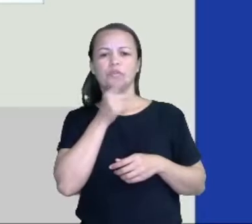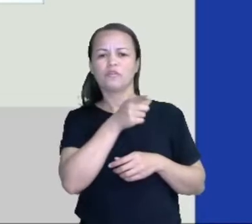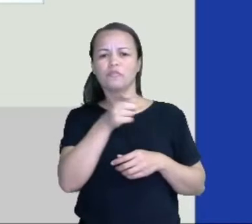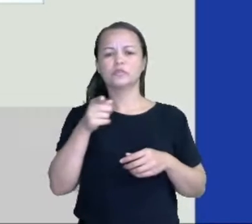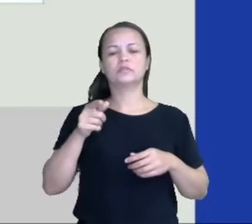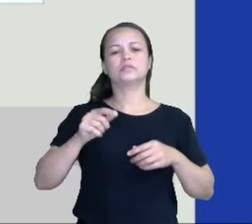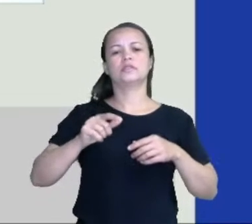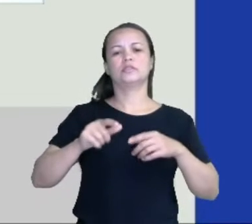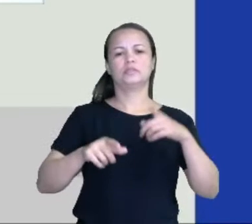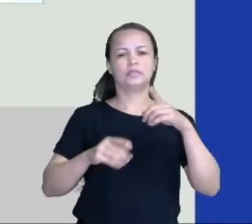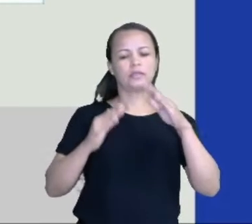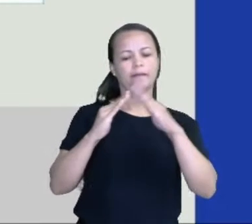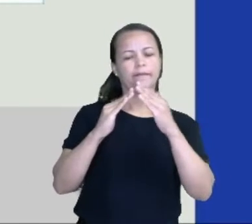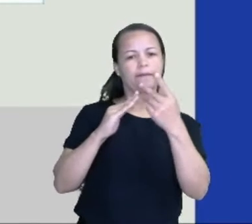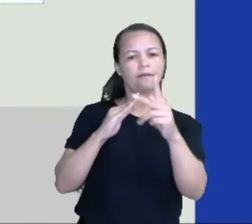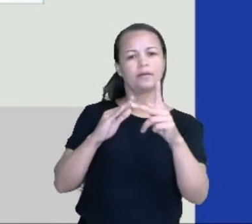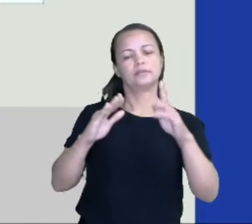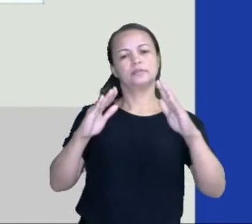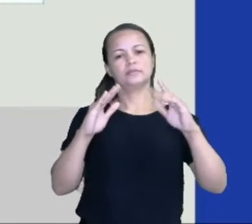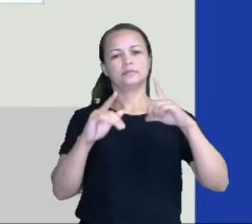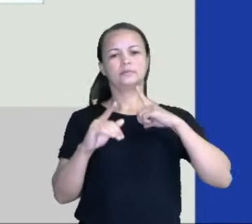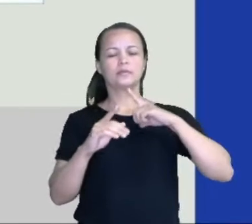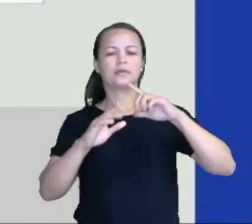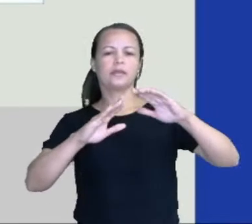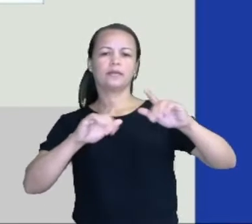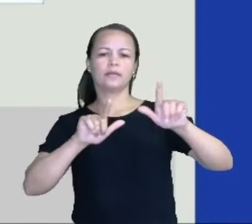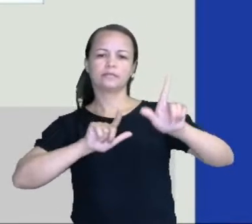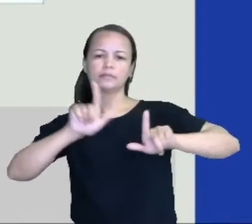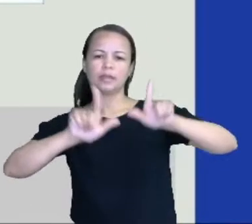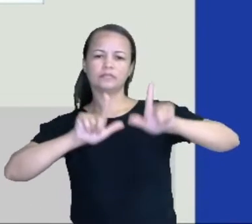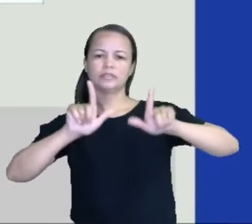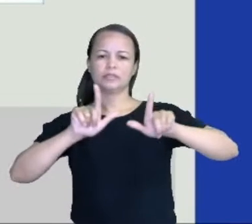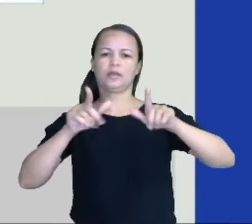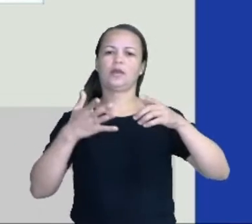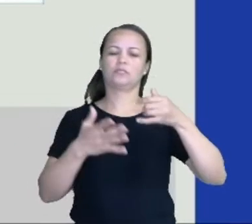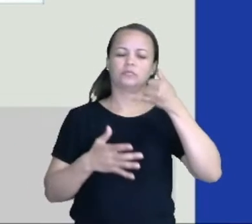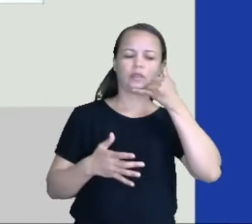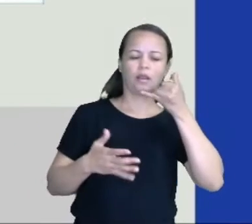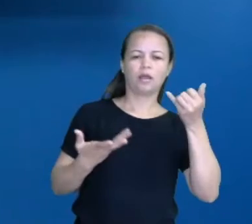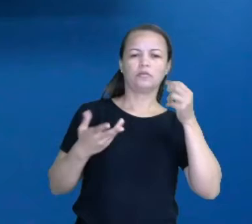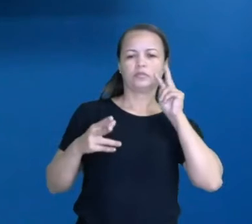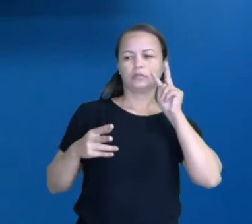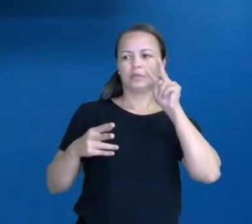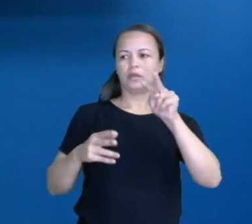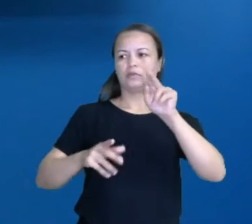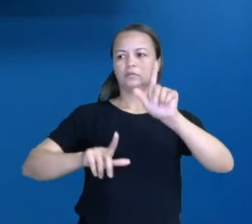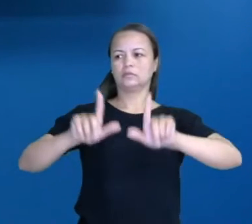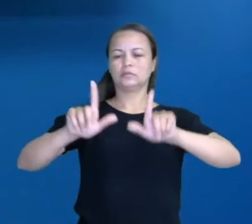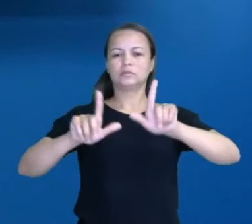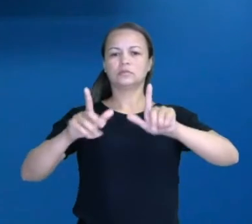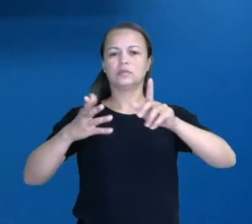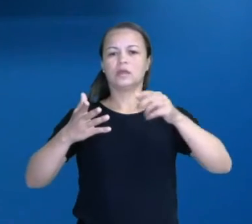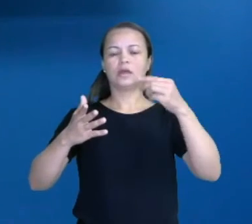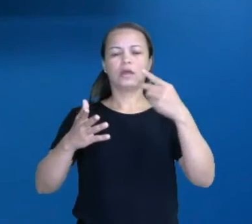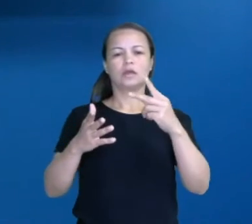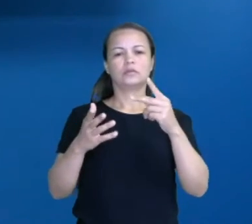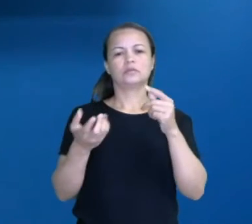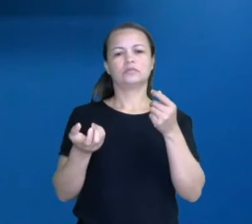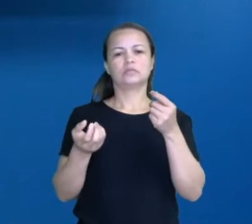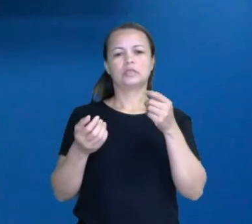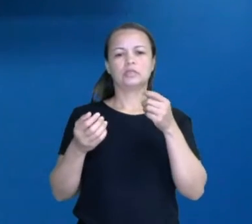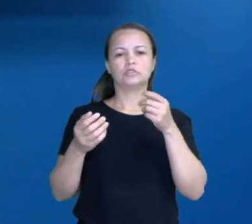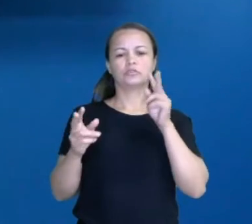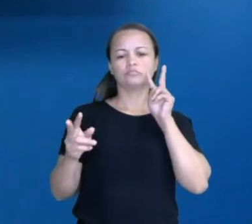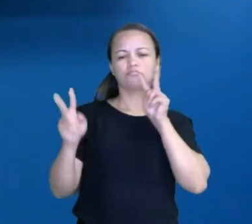aparelho celular, você olha para a sua TV, onde você está assistindo agora, olha para o seu celular, onde você